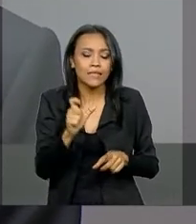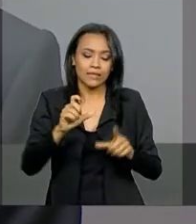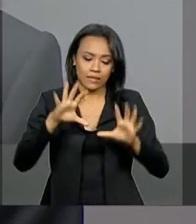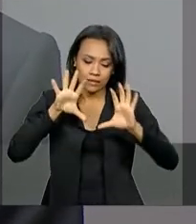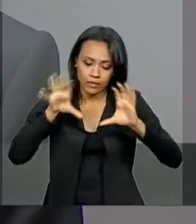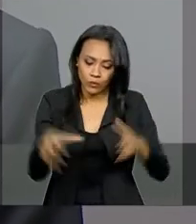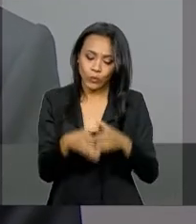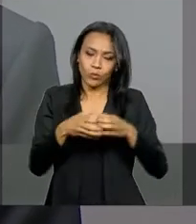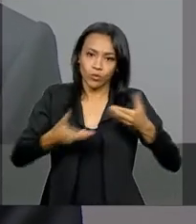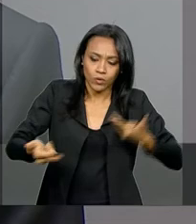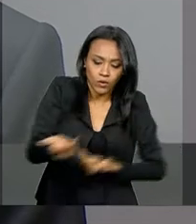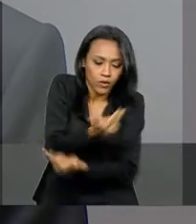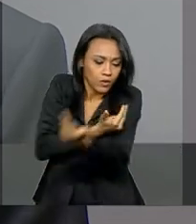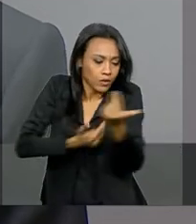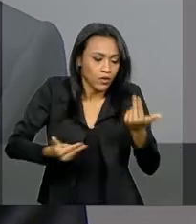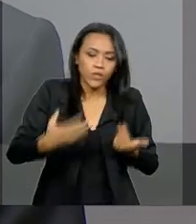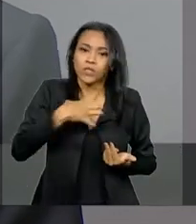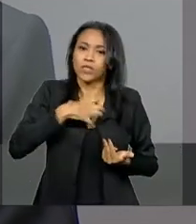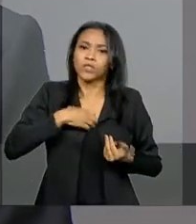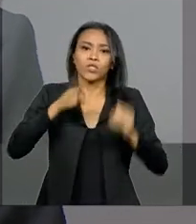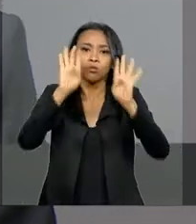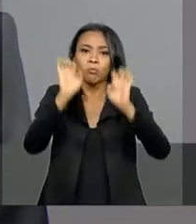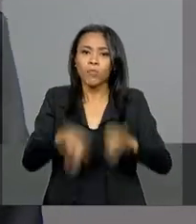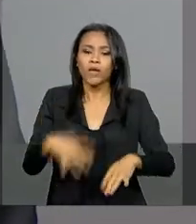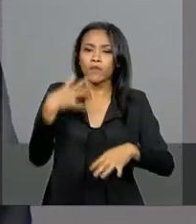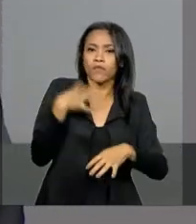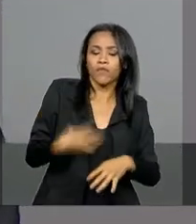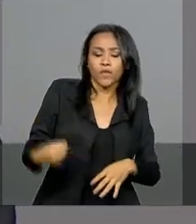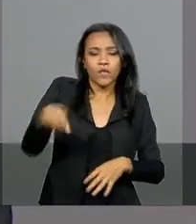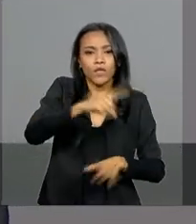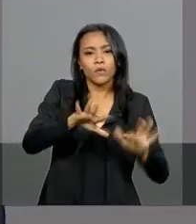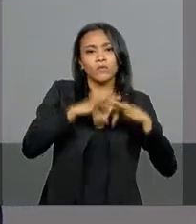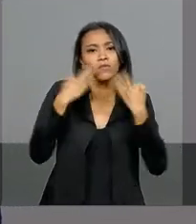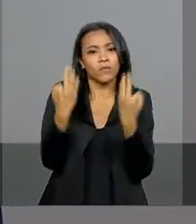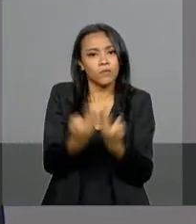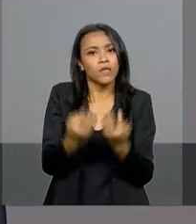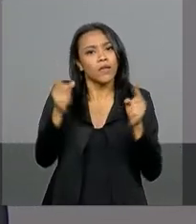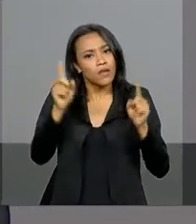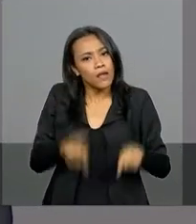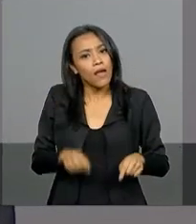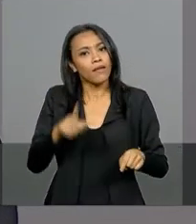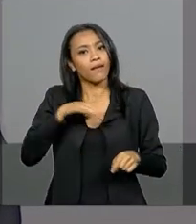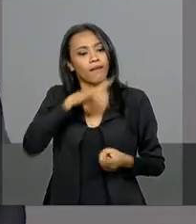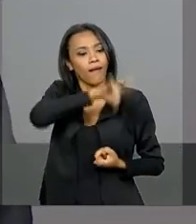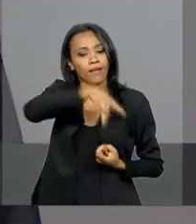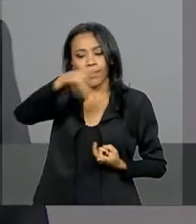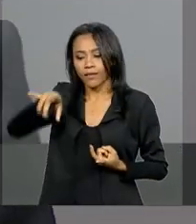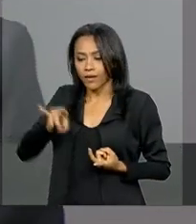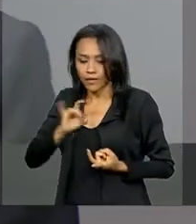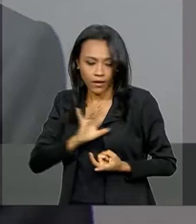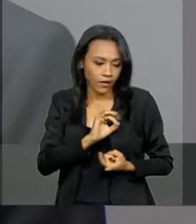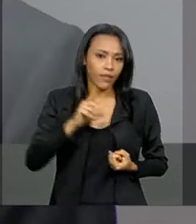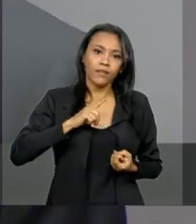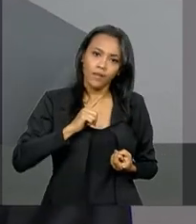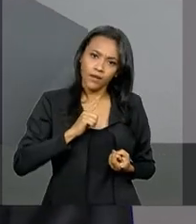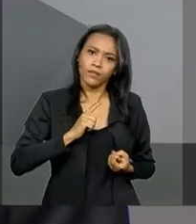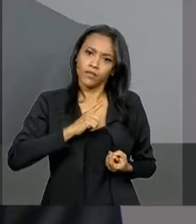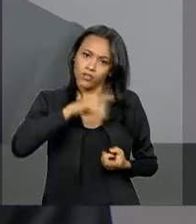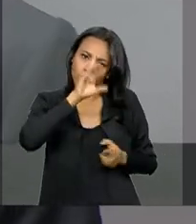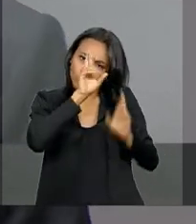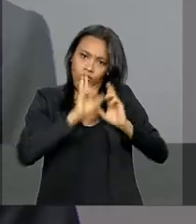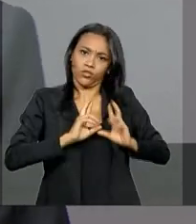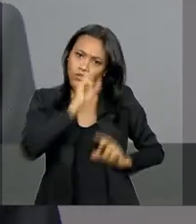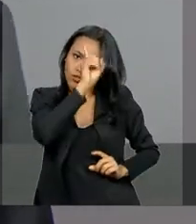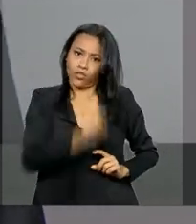bem estar dos filhos e da família que são sujeitos de direitos são sujeitos de